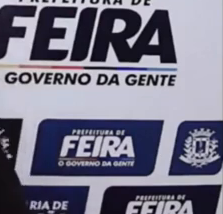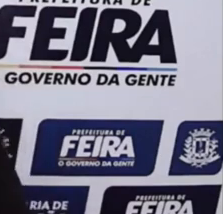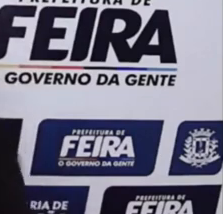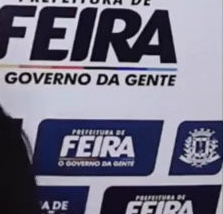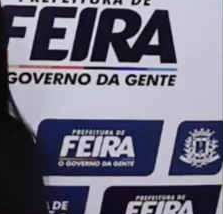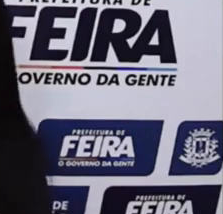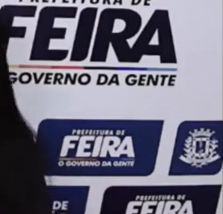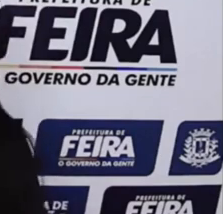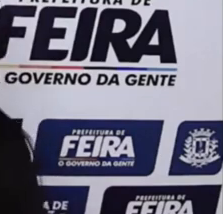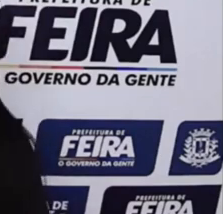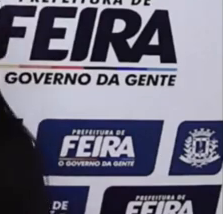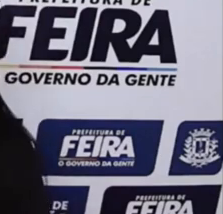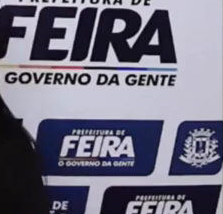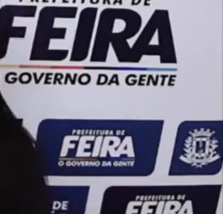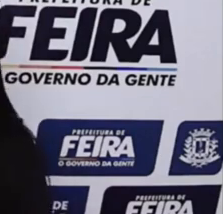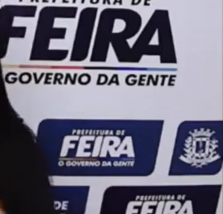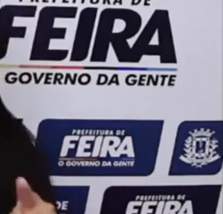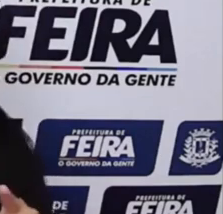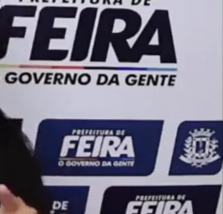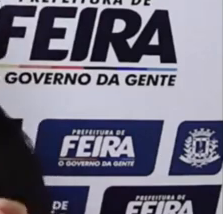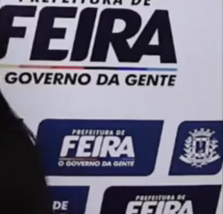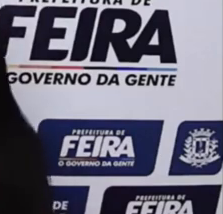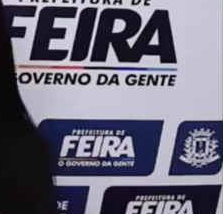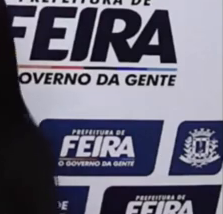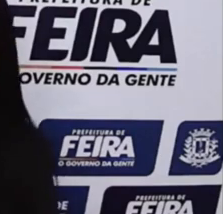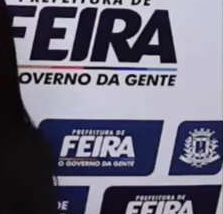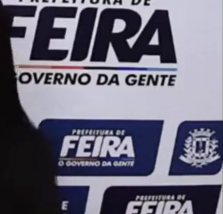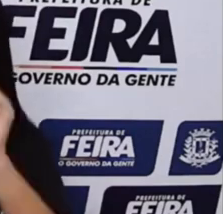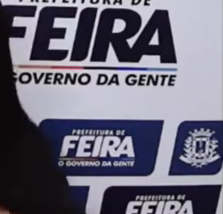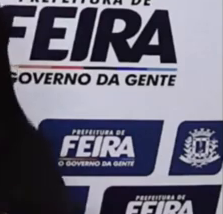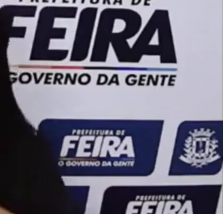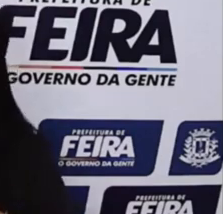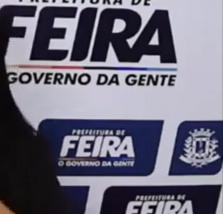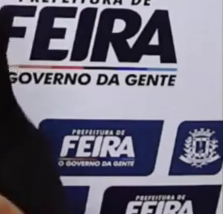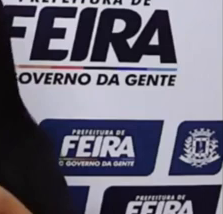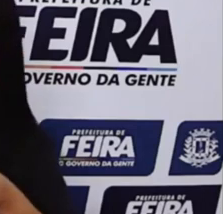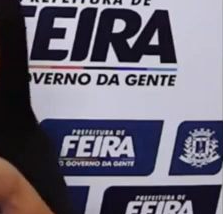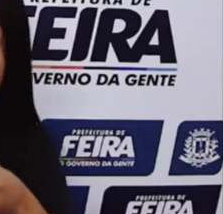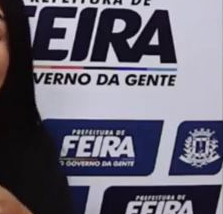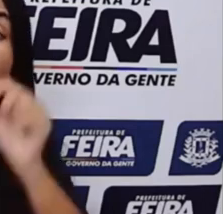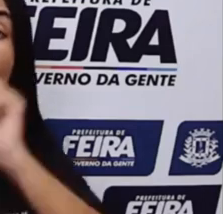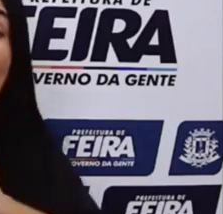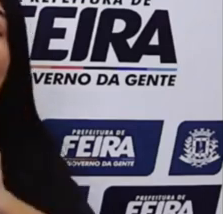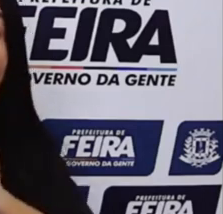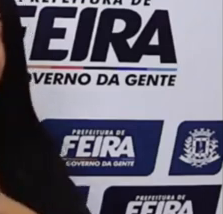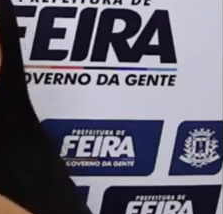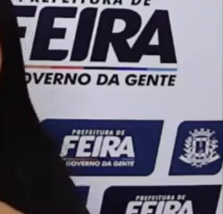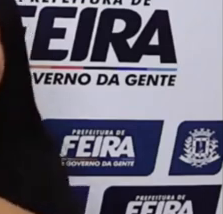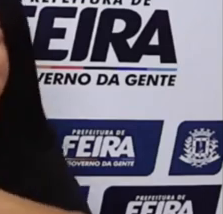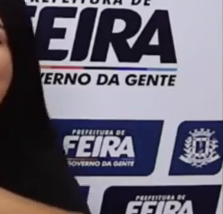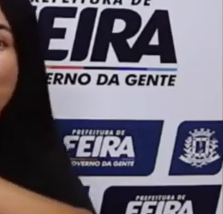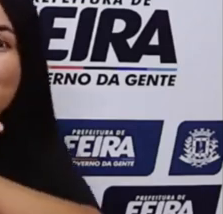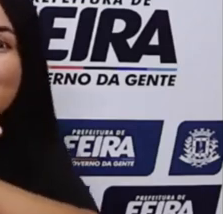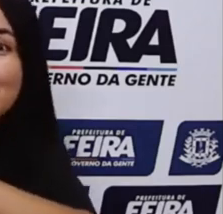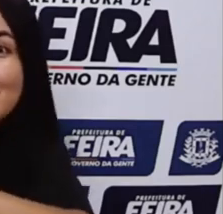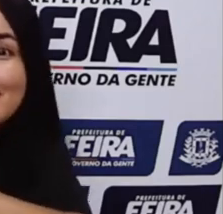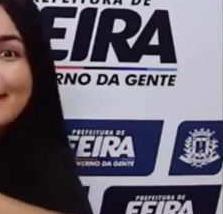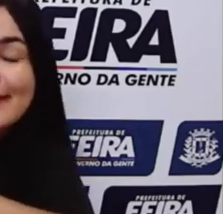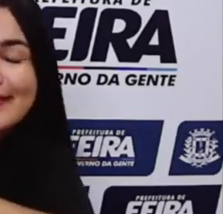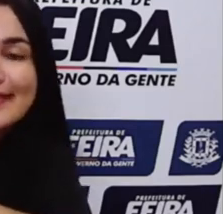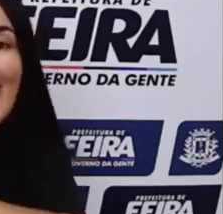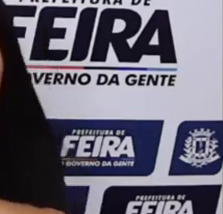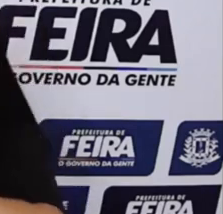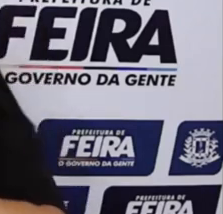parte da divisão. Mas, para começar, a Pró trouxe aqui para vocês um vídeo onde